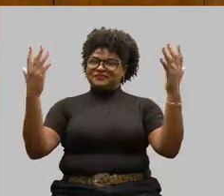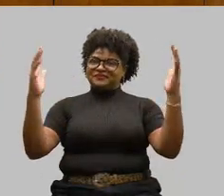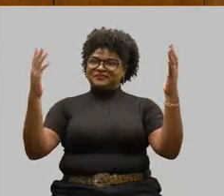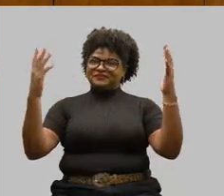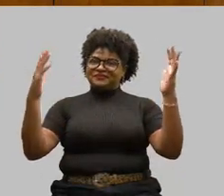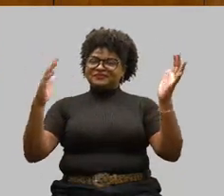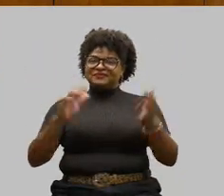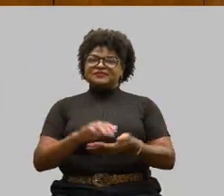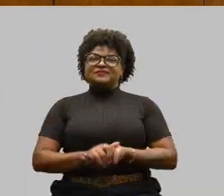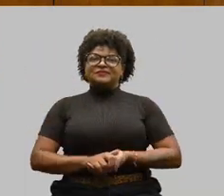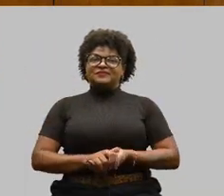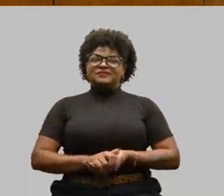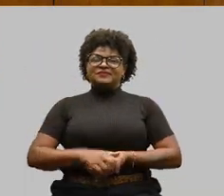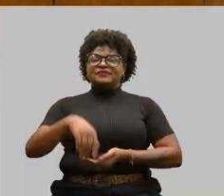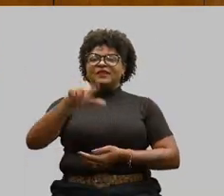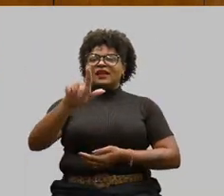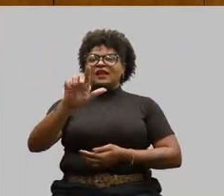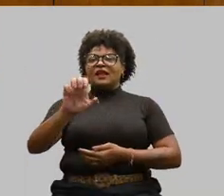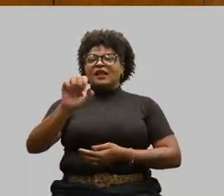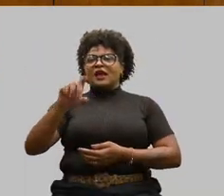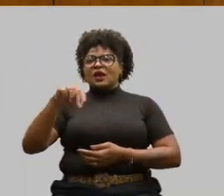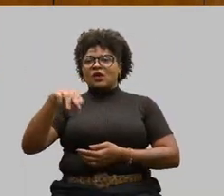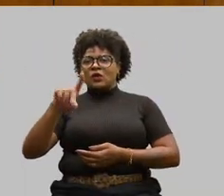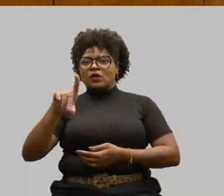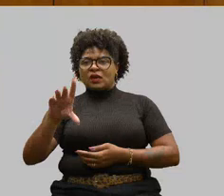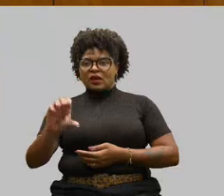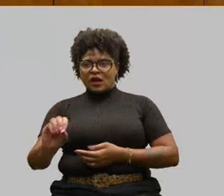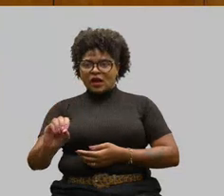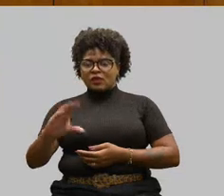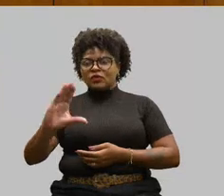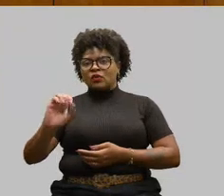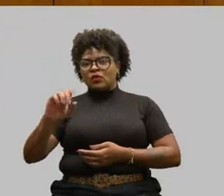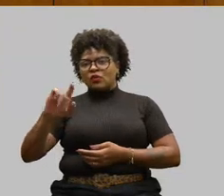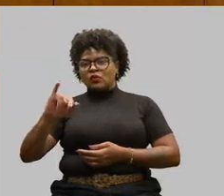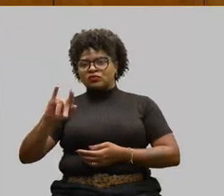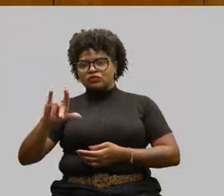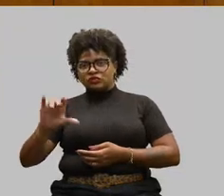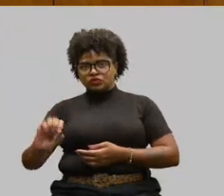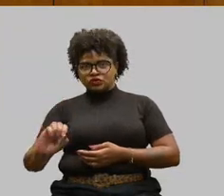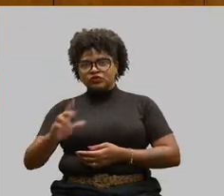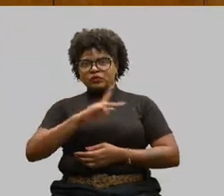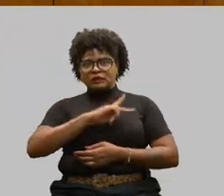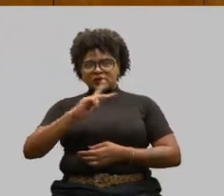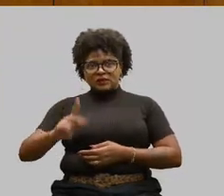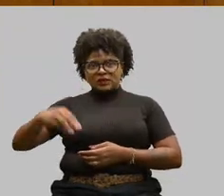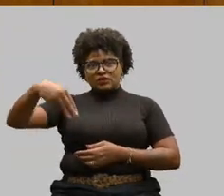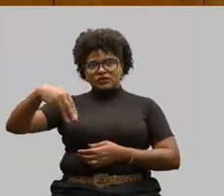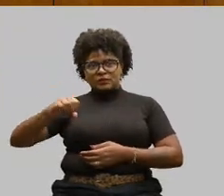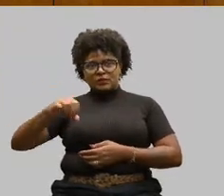Leonardo Gontijo Vieira Gomes Presidente do Instituto mano Down